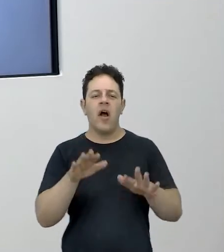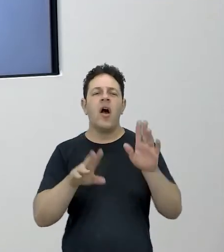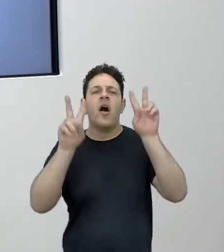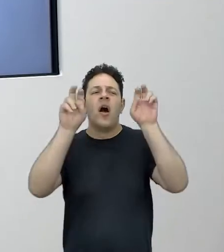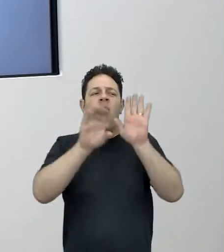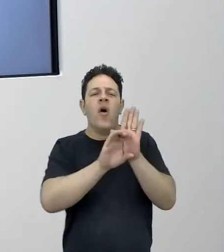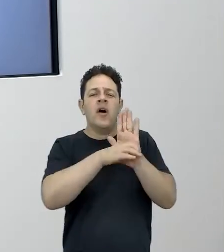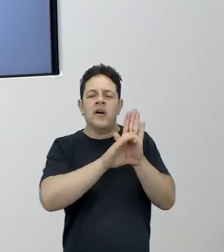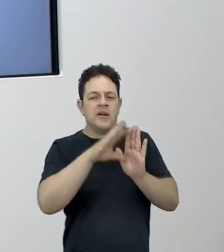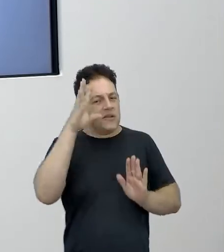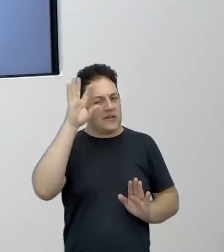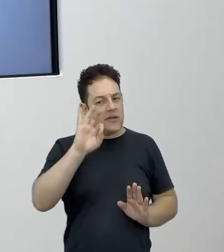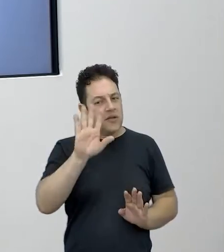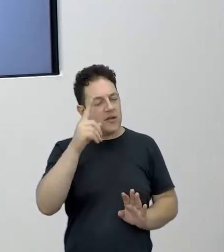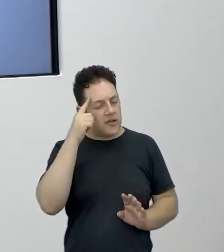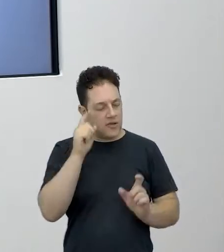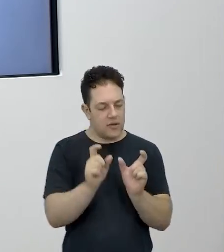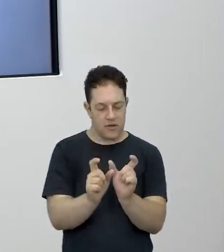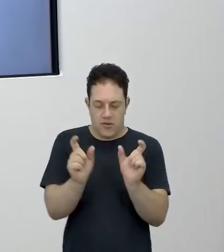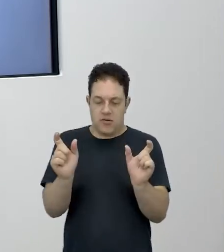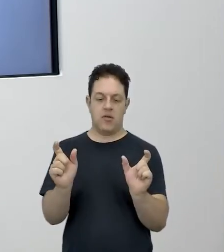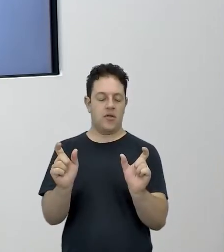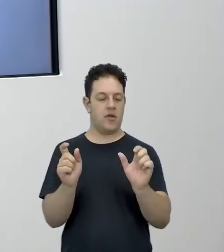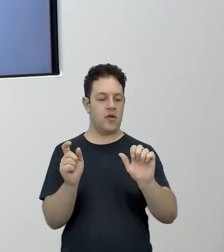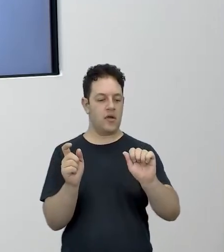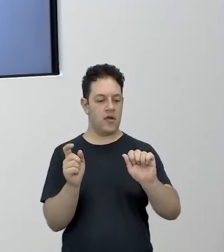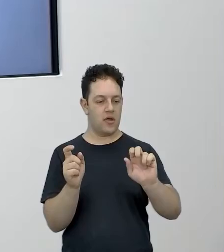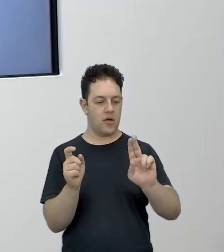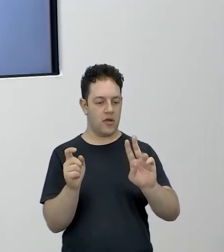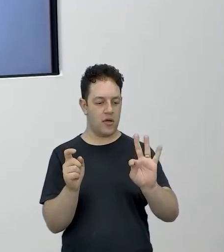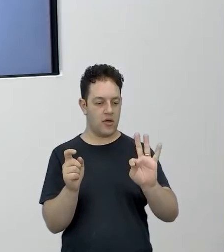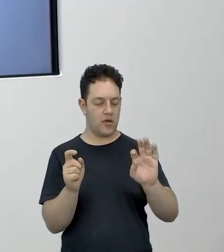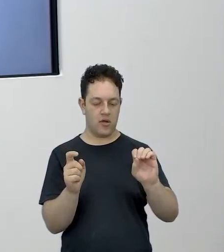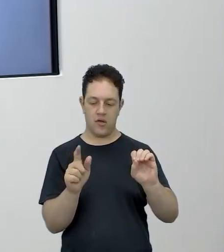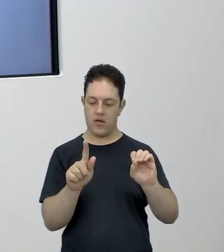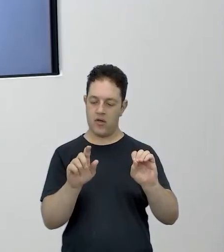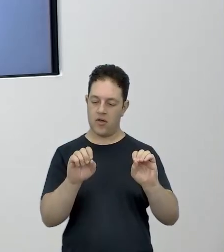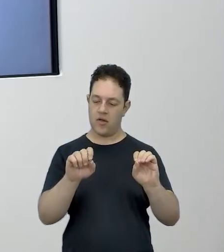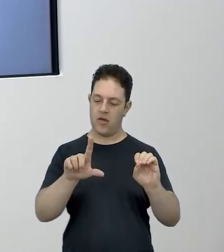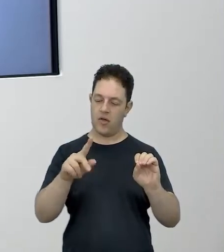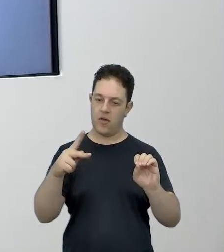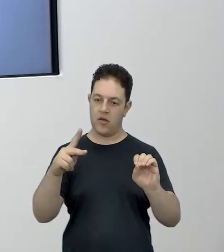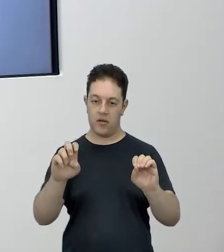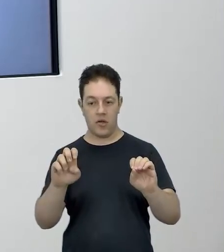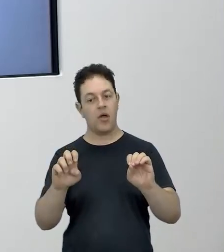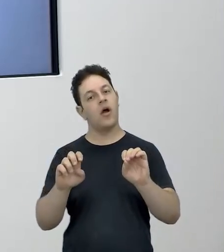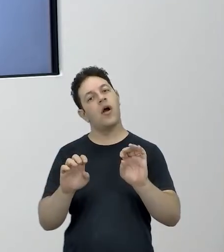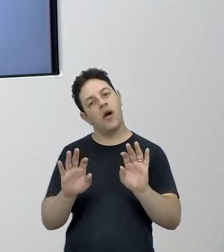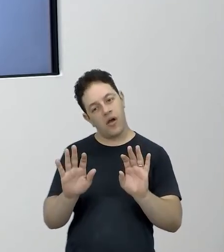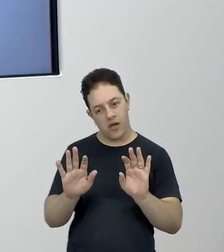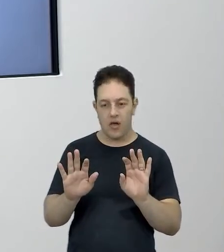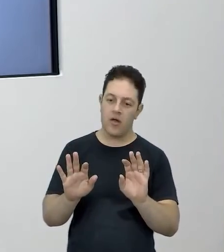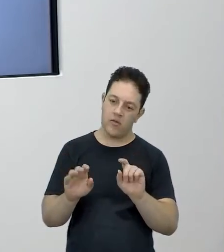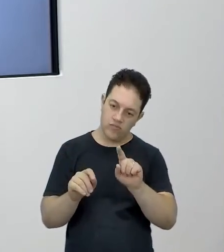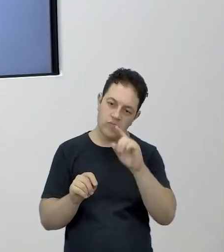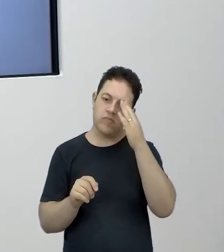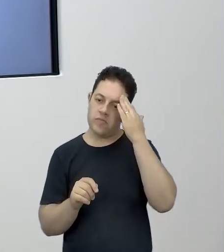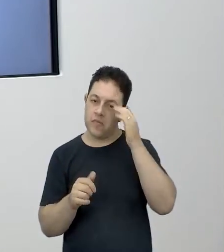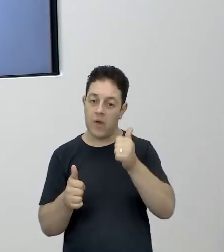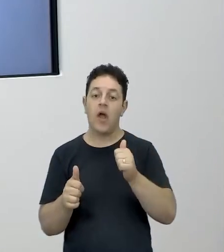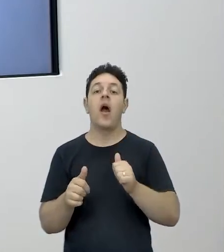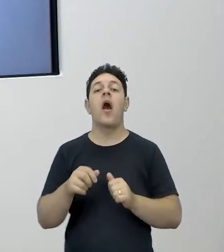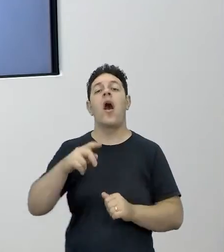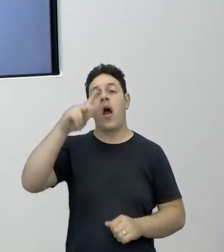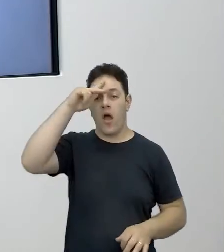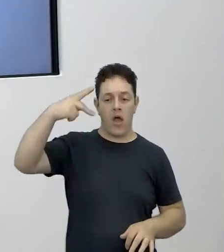conceito, mas a gente decompõe a palavra e começa a tentar descobrir. Você começou bem e derrapou no final. Um